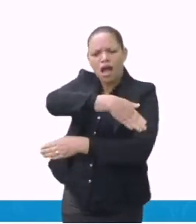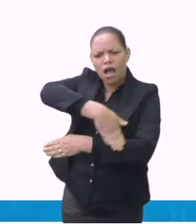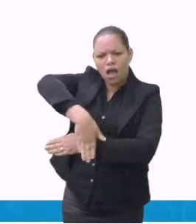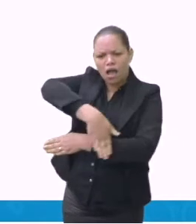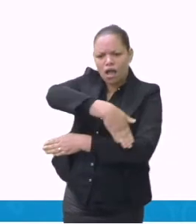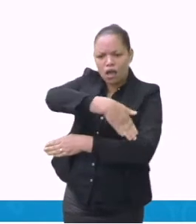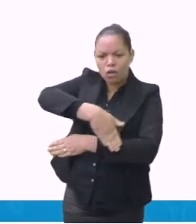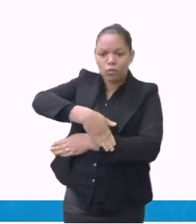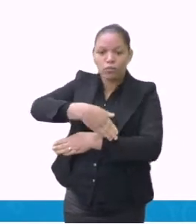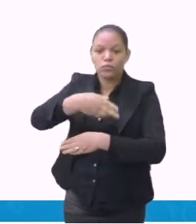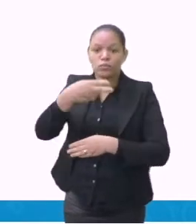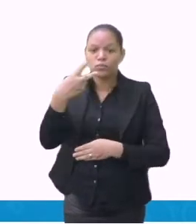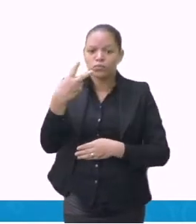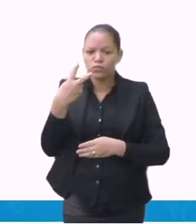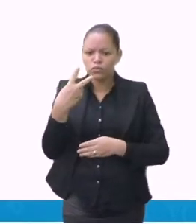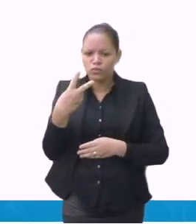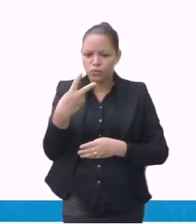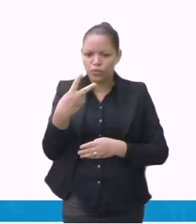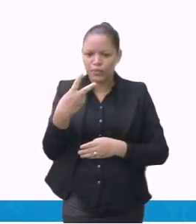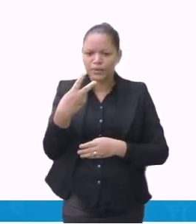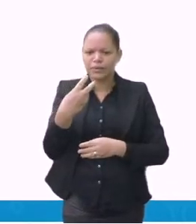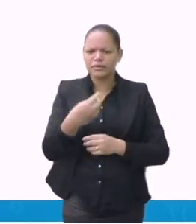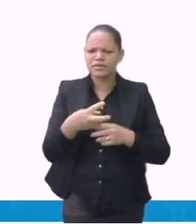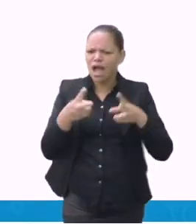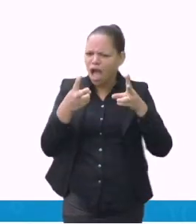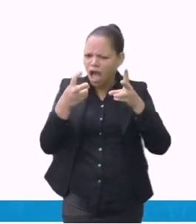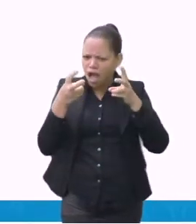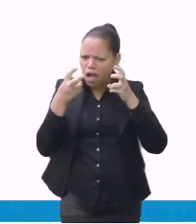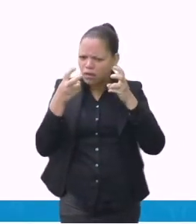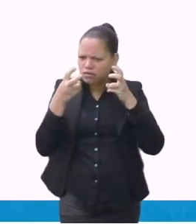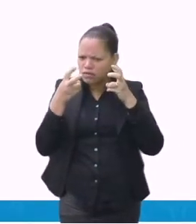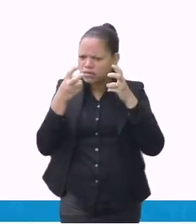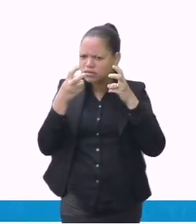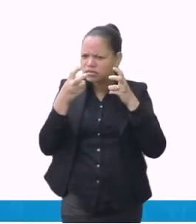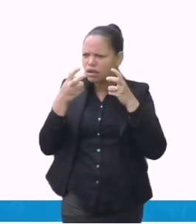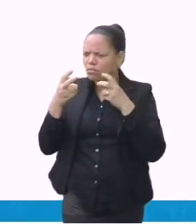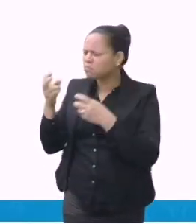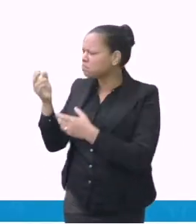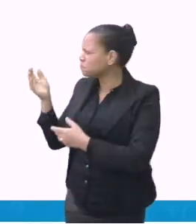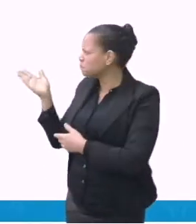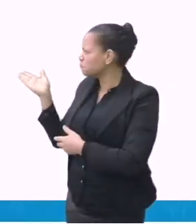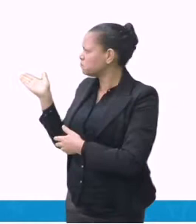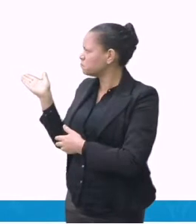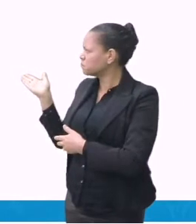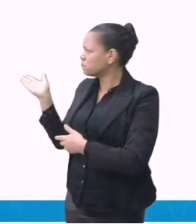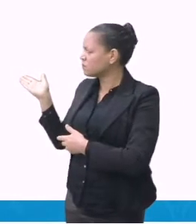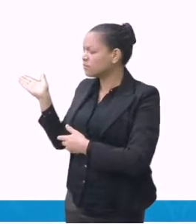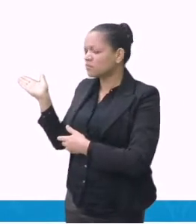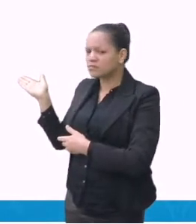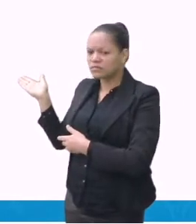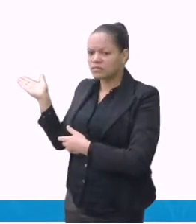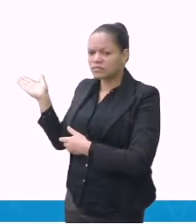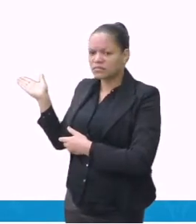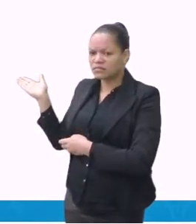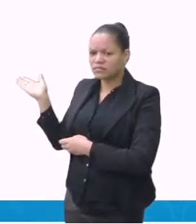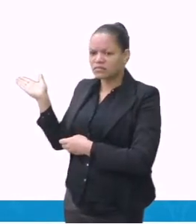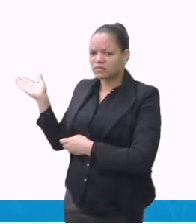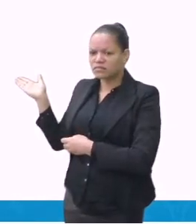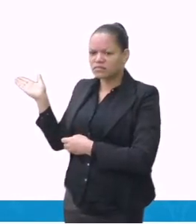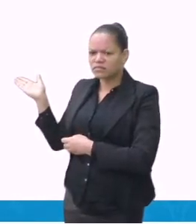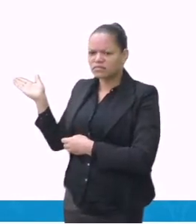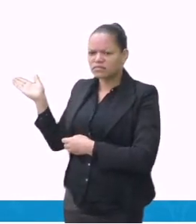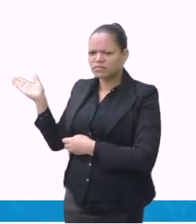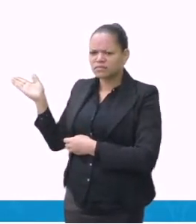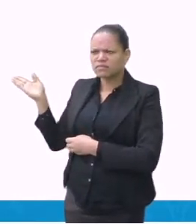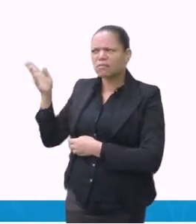1. Vamos marcar aqui. Rua 1 e da Rua 2. Imagine aí